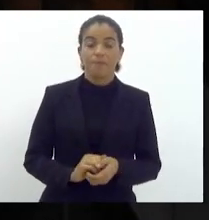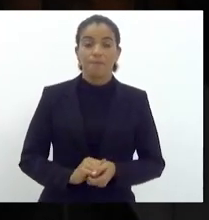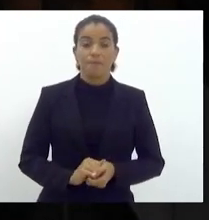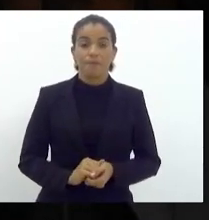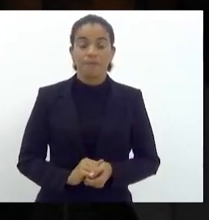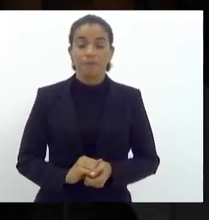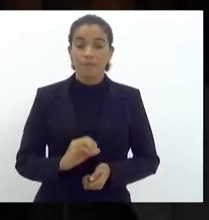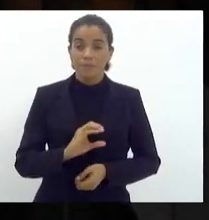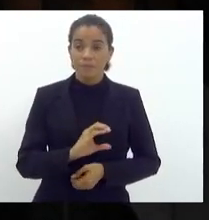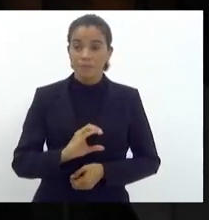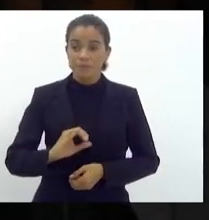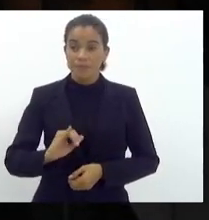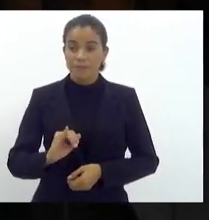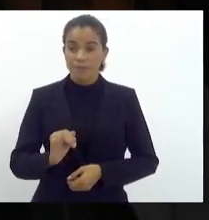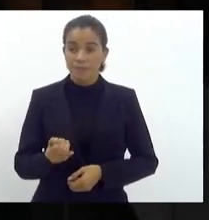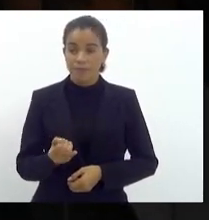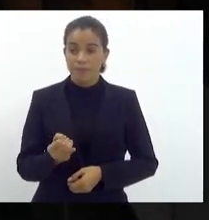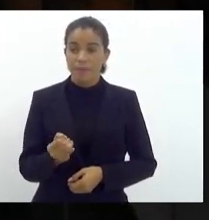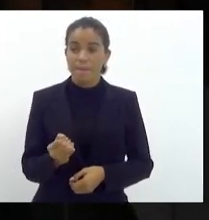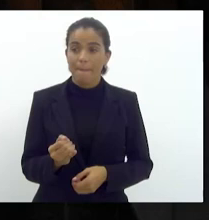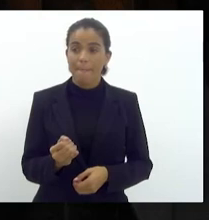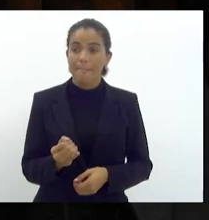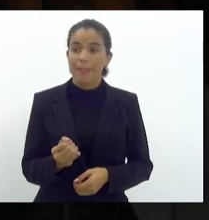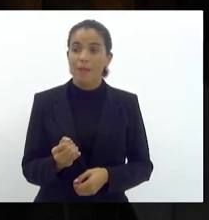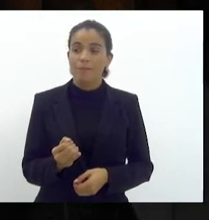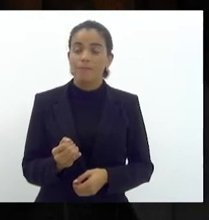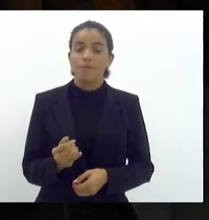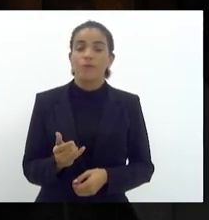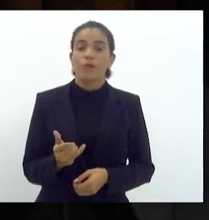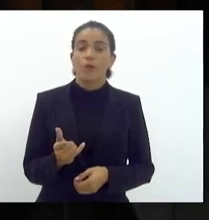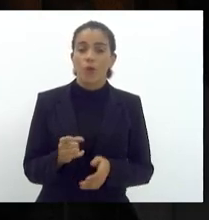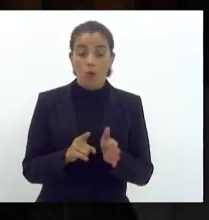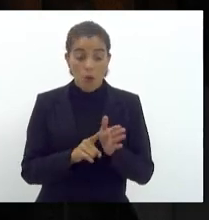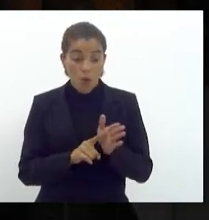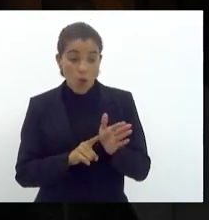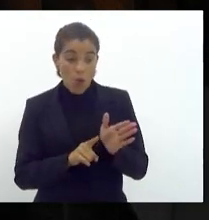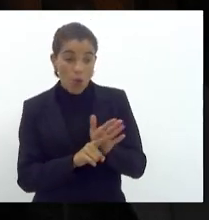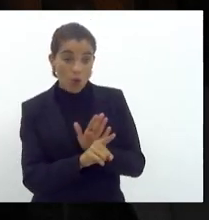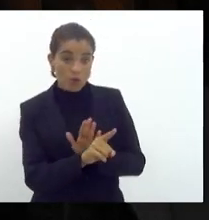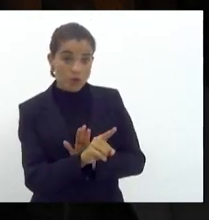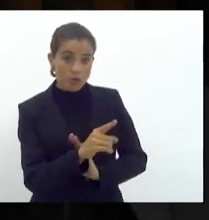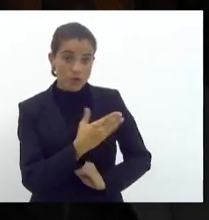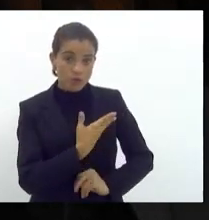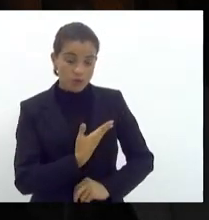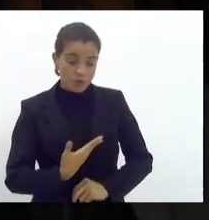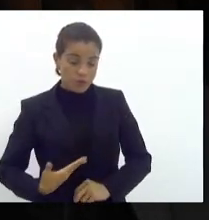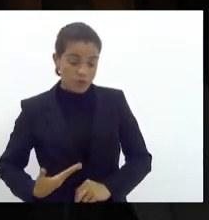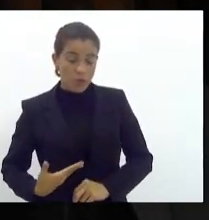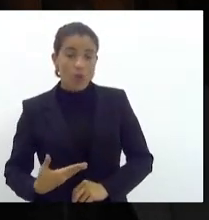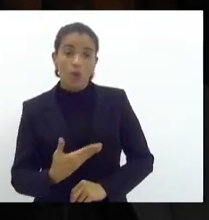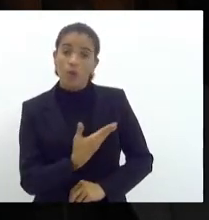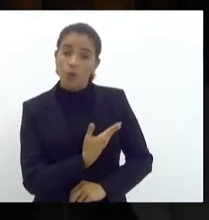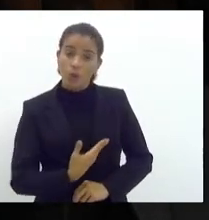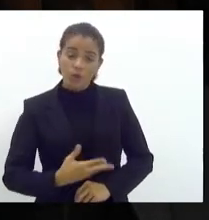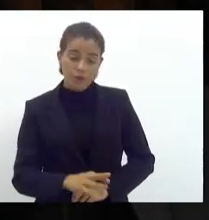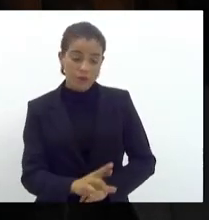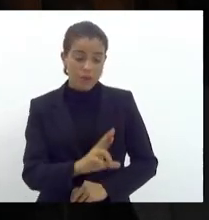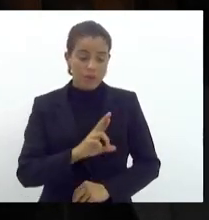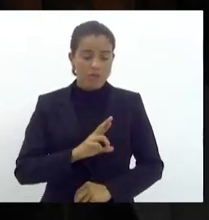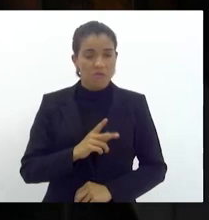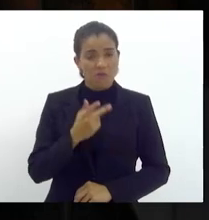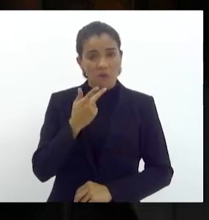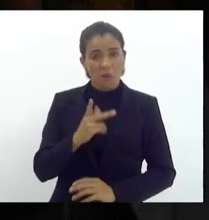a ccj consultou o governo e o governo diz que fica